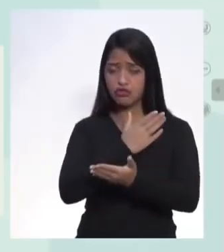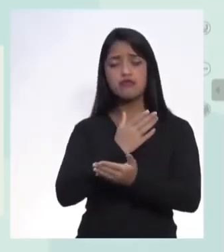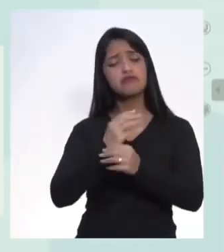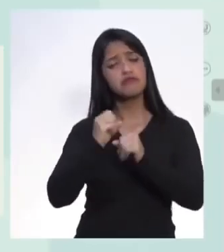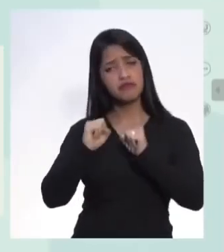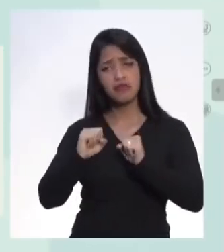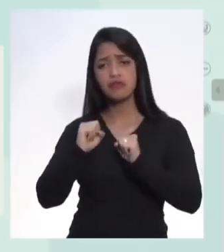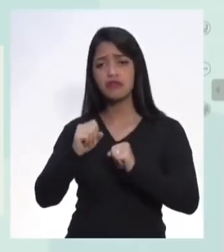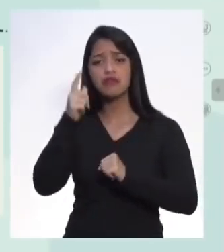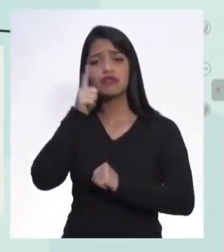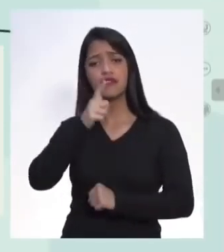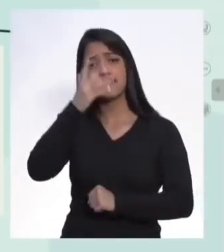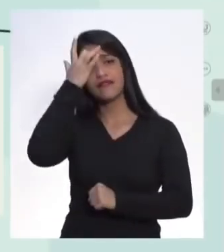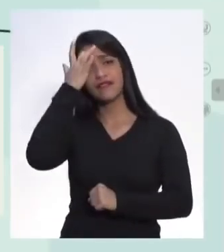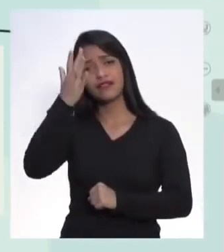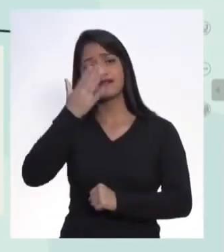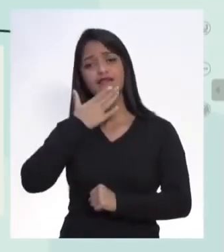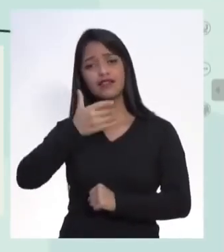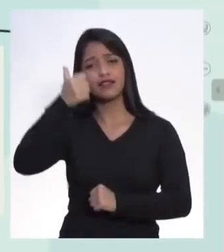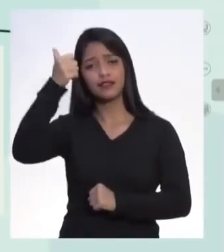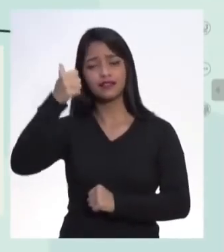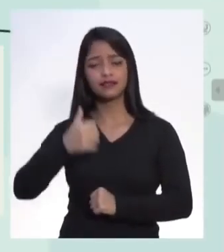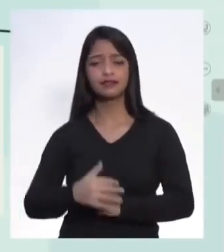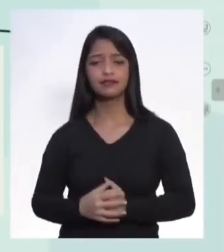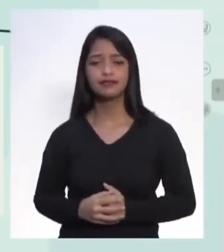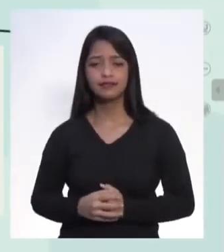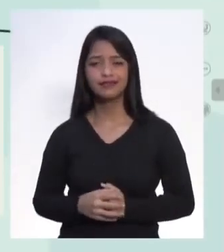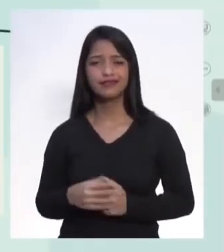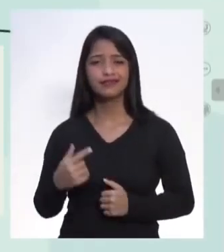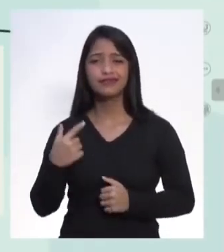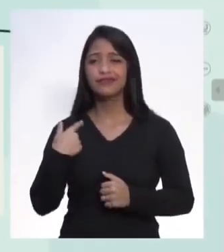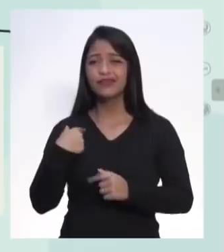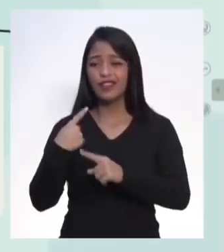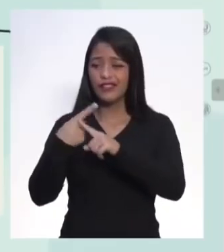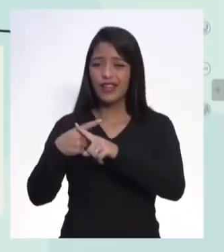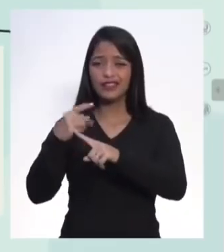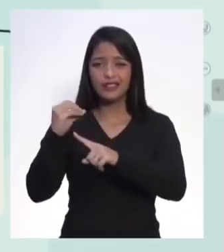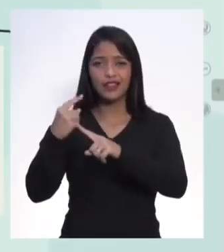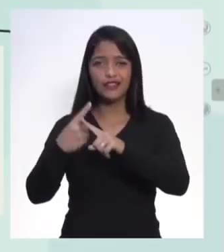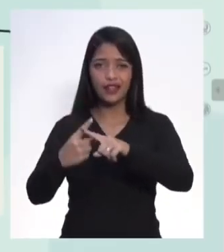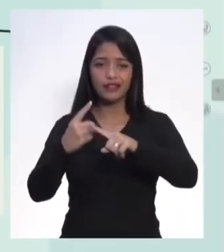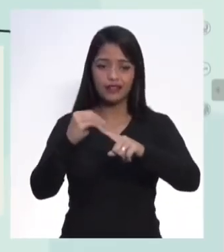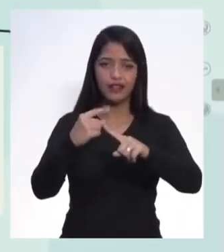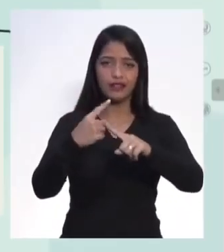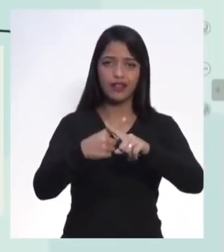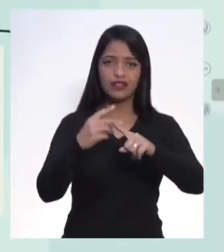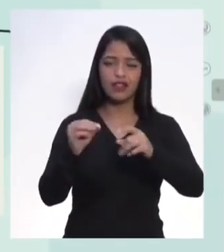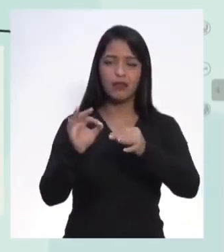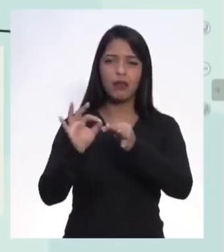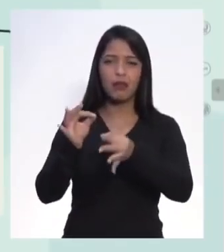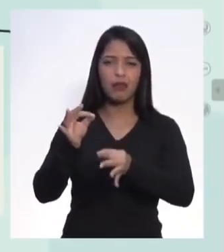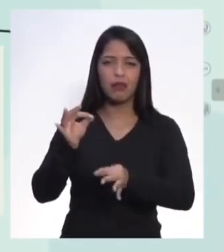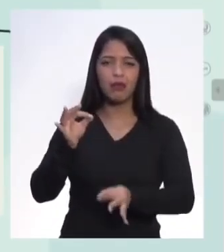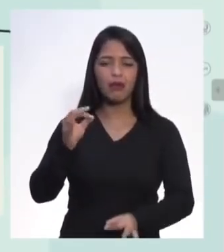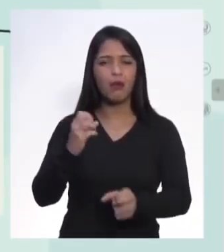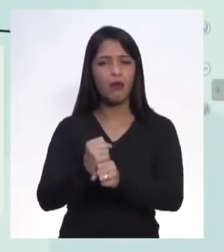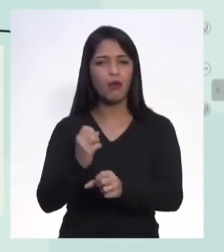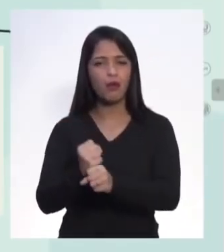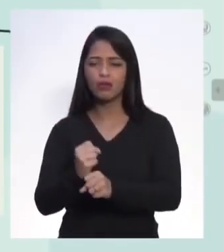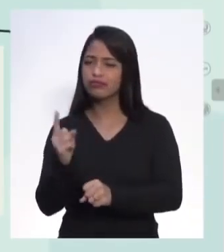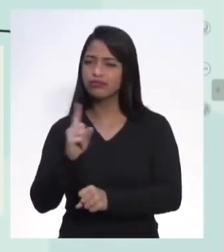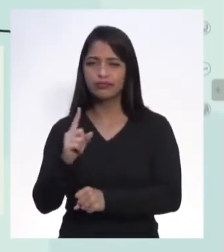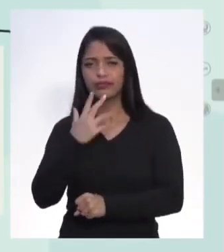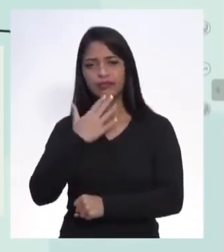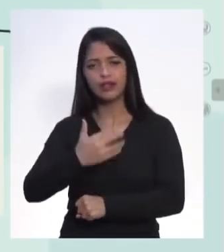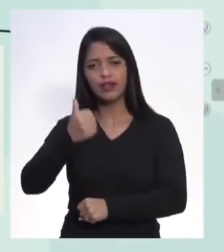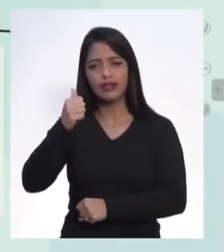porque facilita o processo. Exatamente, porque se eu tiver que multiplicar por zero, eu vou estender muito. Vocês entenderam o que a gente fez?